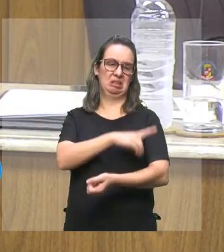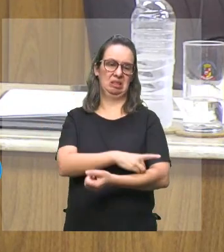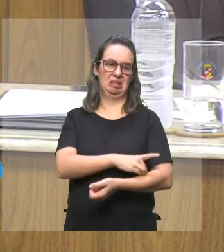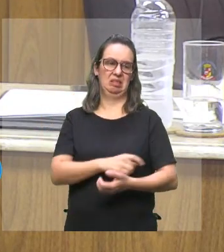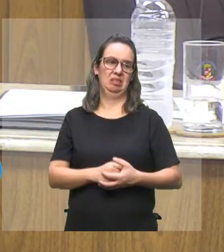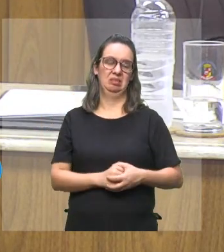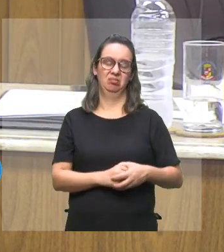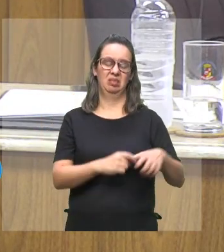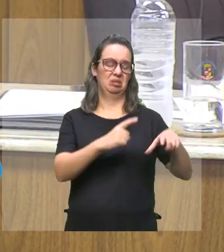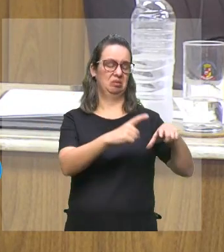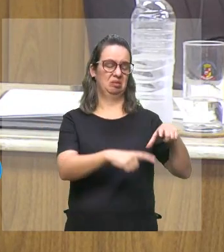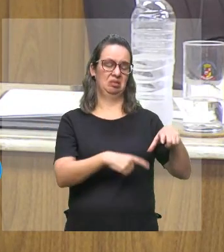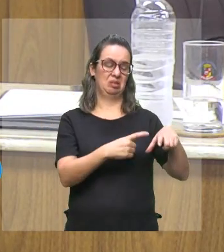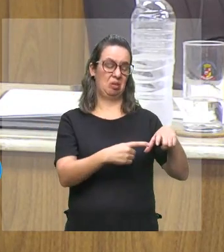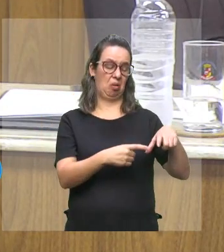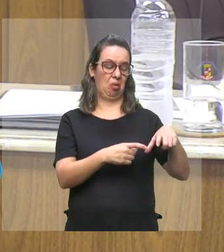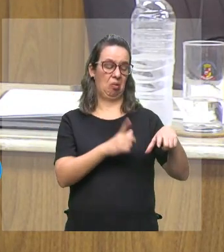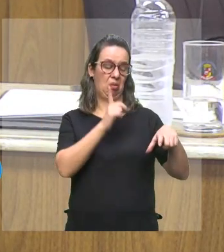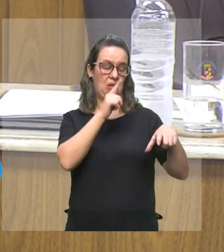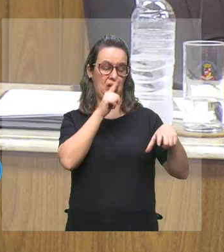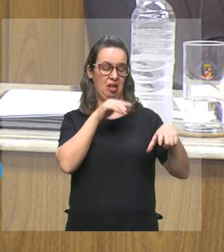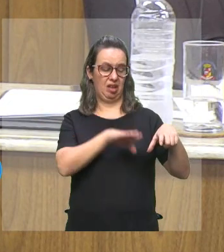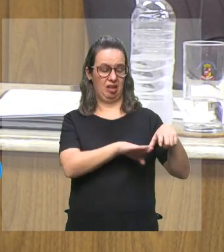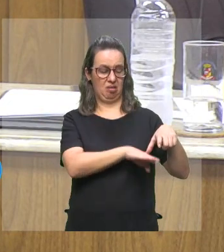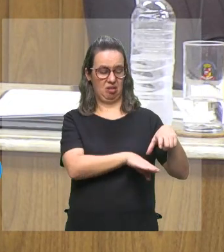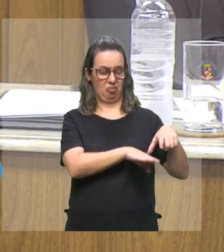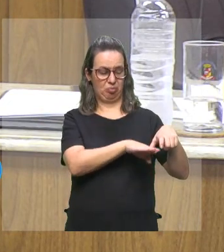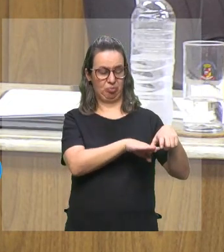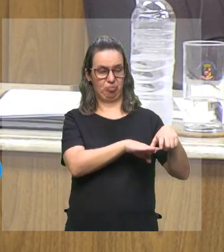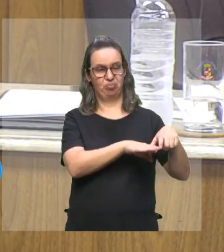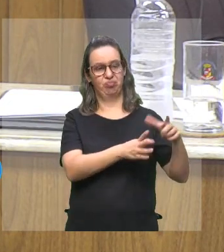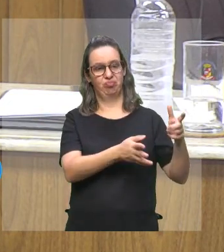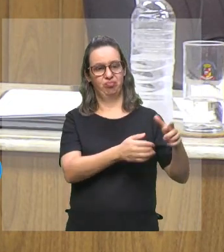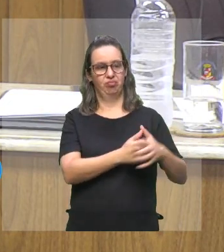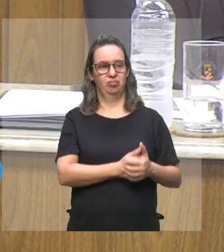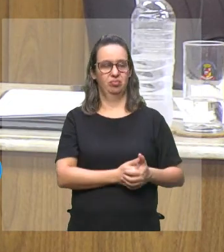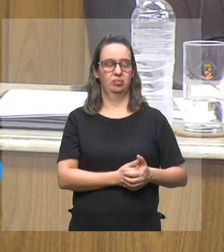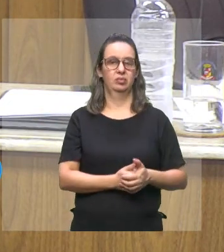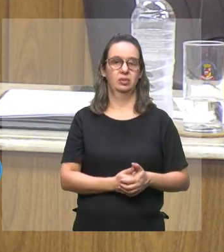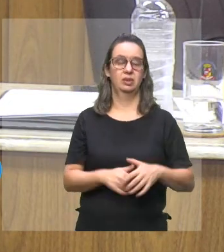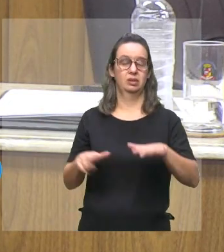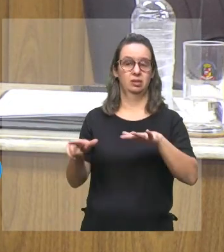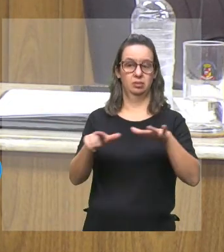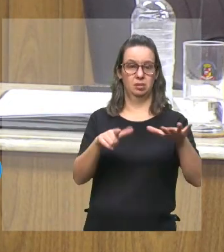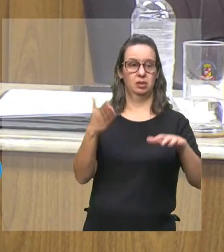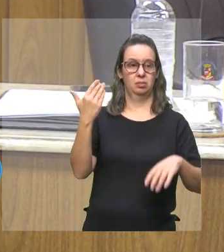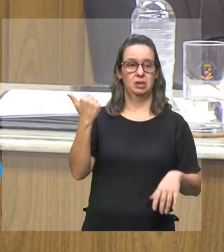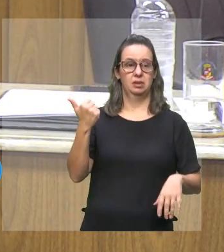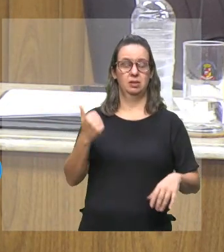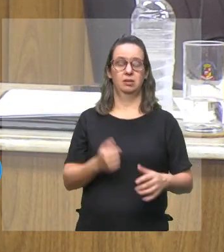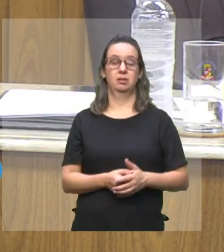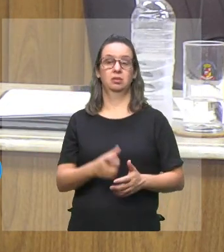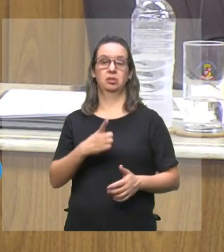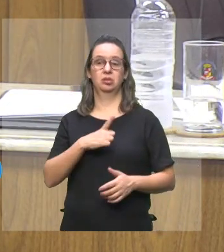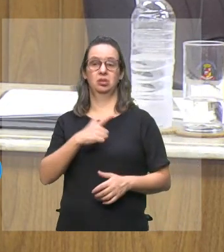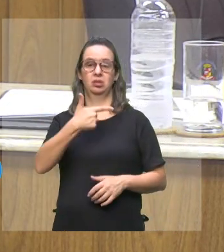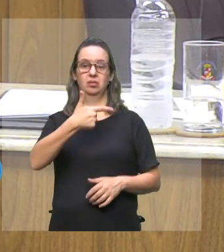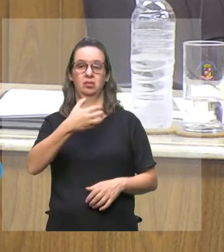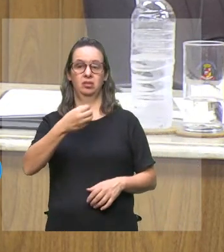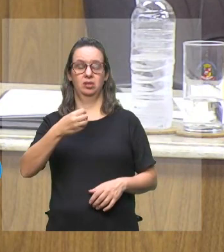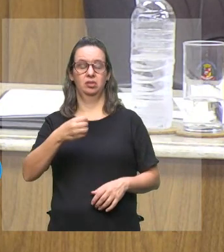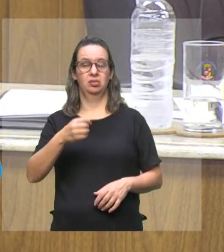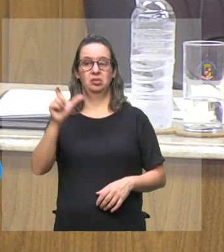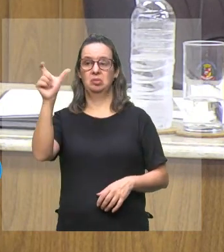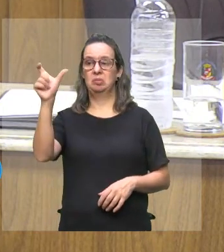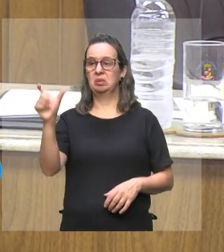tenho do final de semana retrasado. Tinham 20 pessoas na UPA esperando um leito de hospital